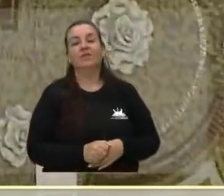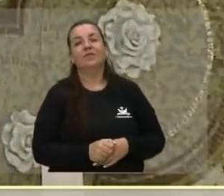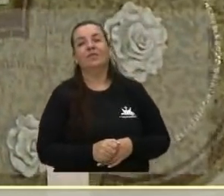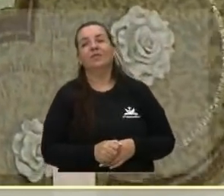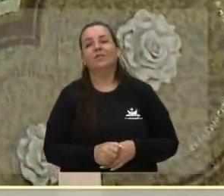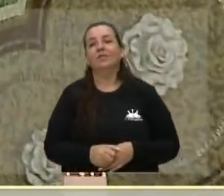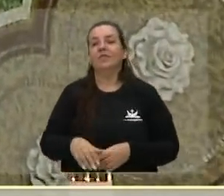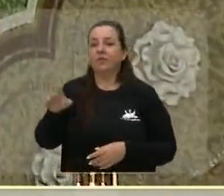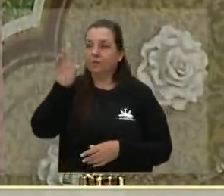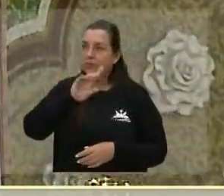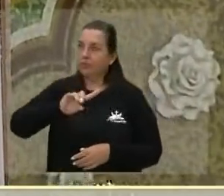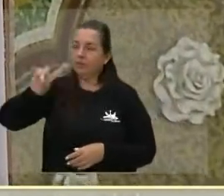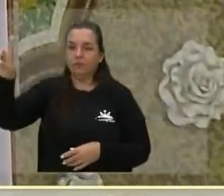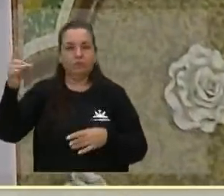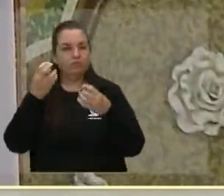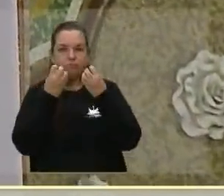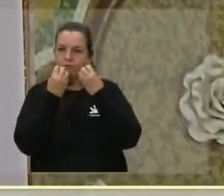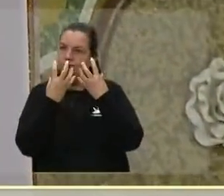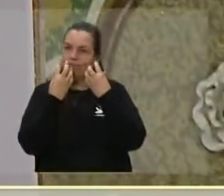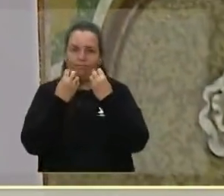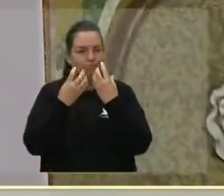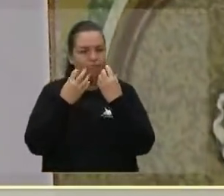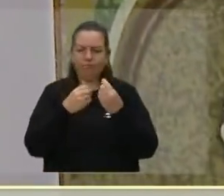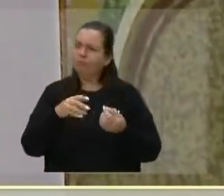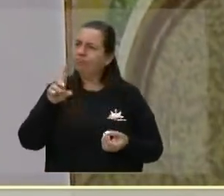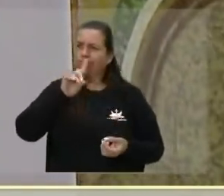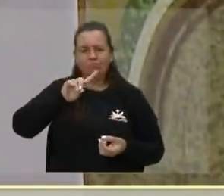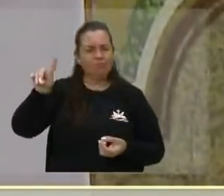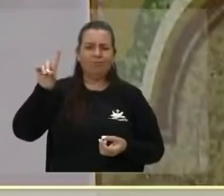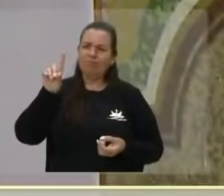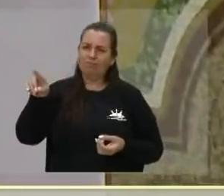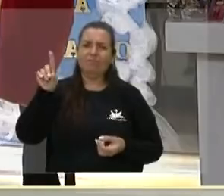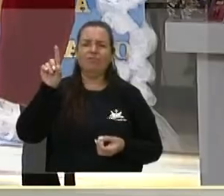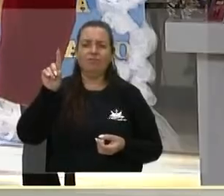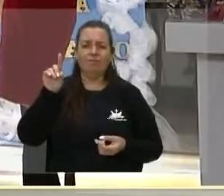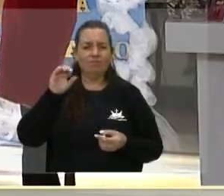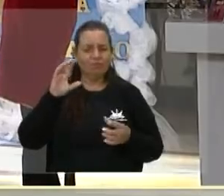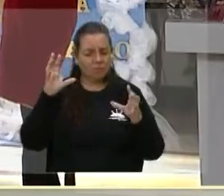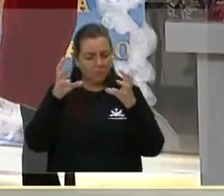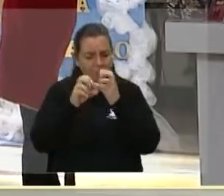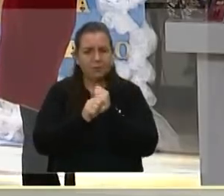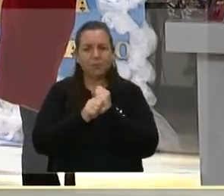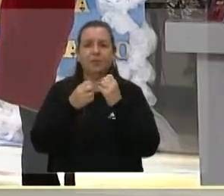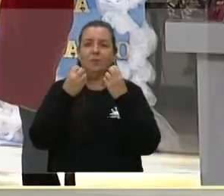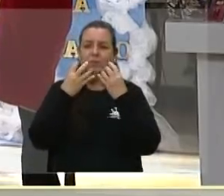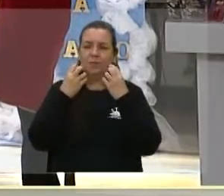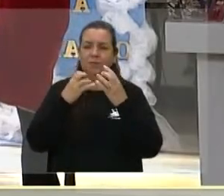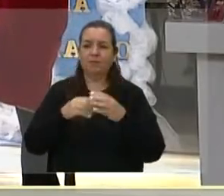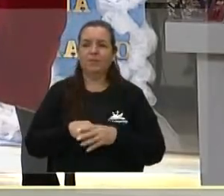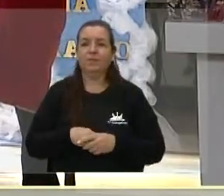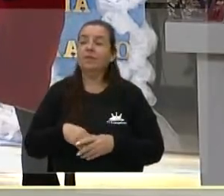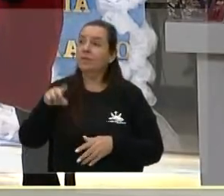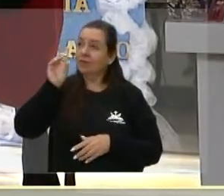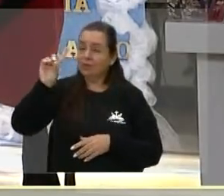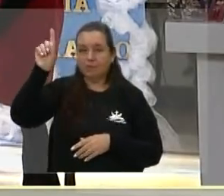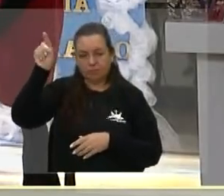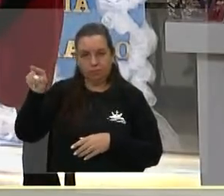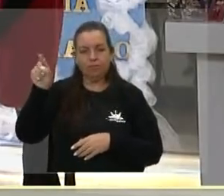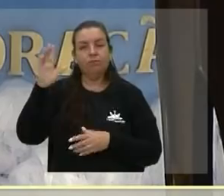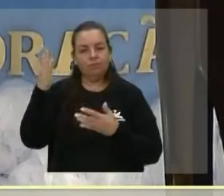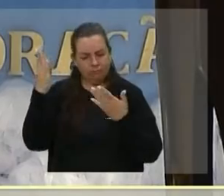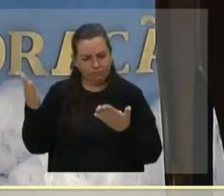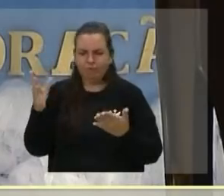deus é generoso deus é a deusa benigno